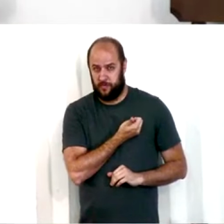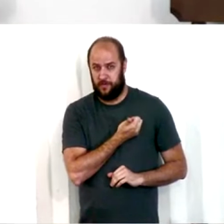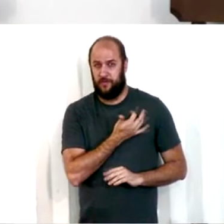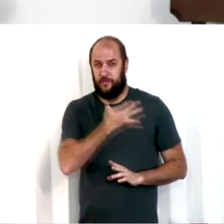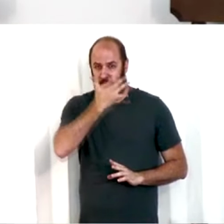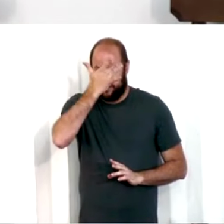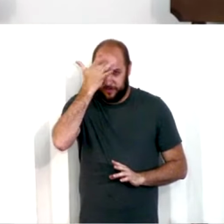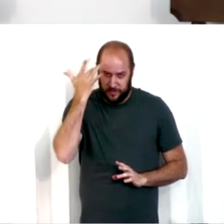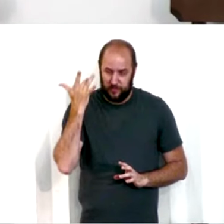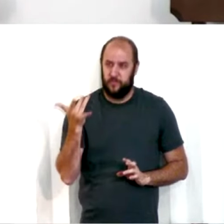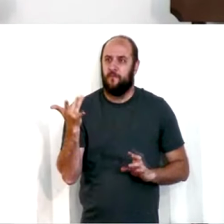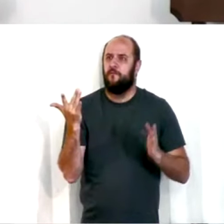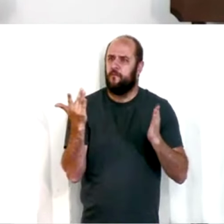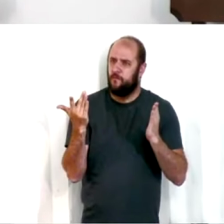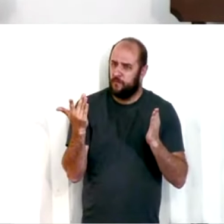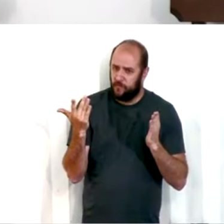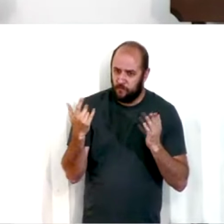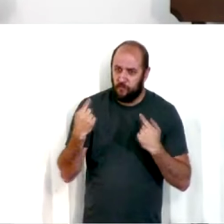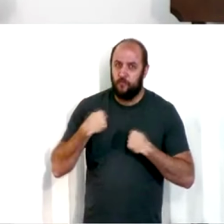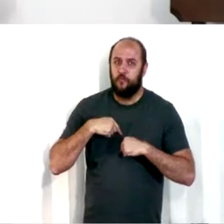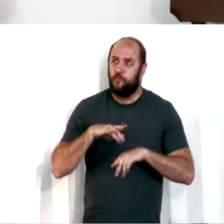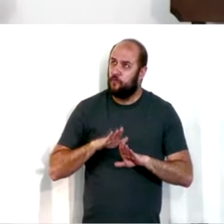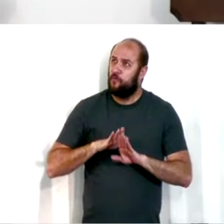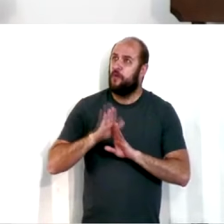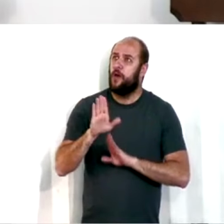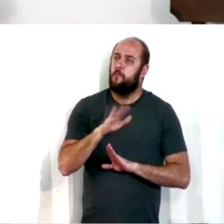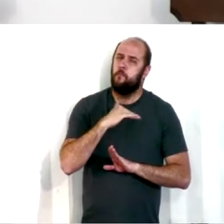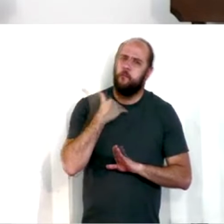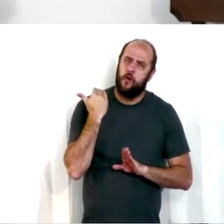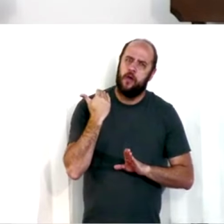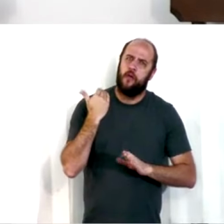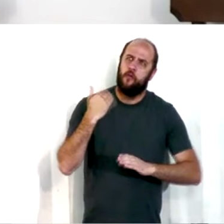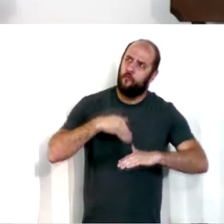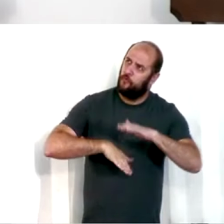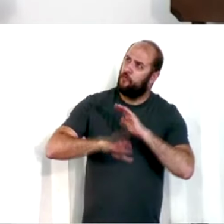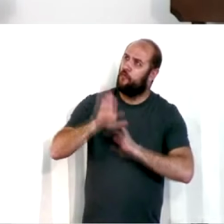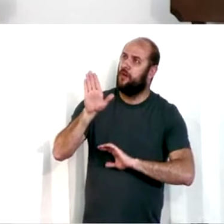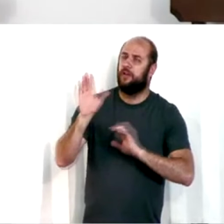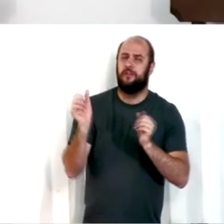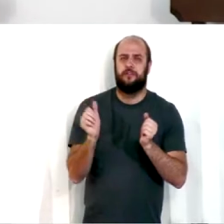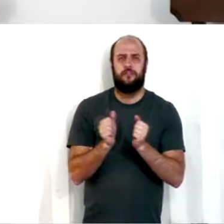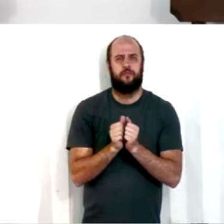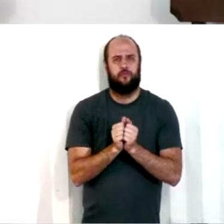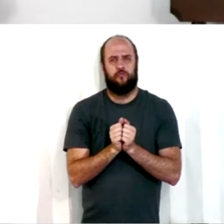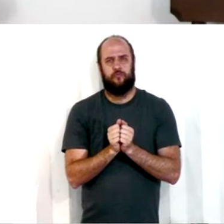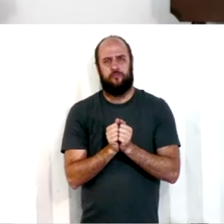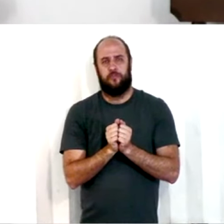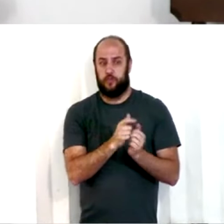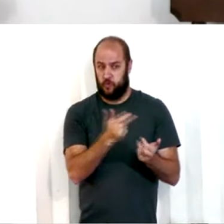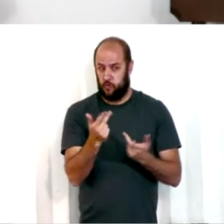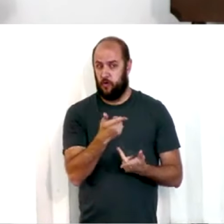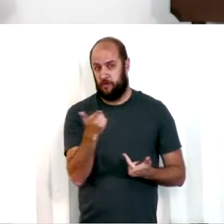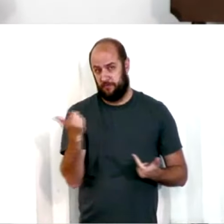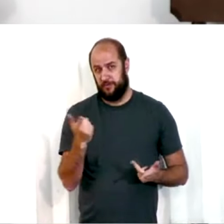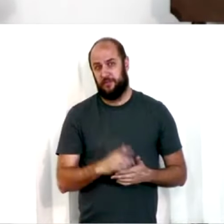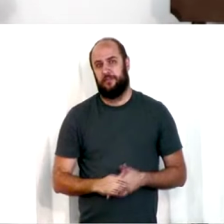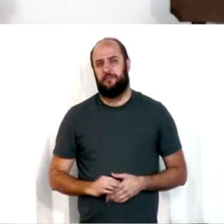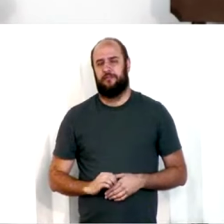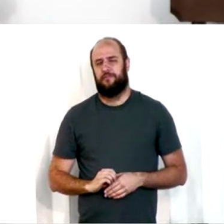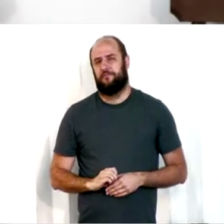irmãos e conservos que hão de morrer, como vocês também morreram pelo Evangelho.